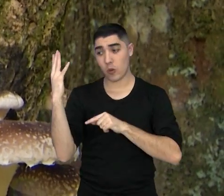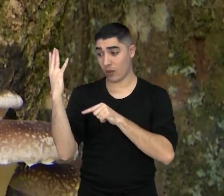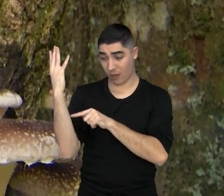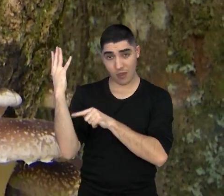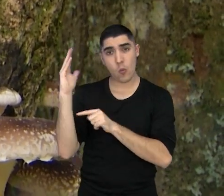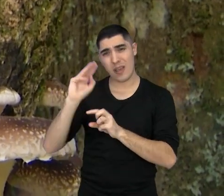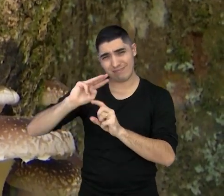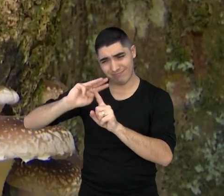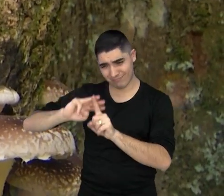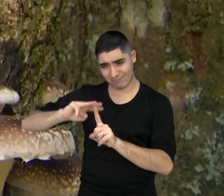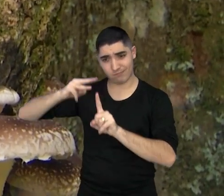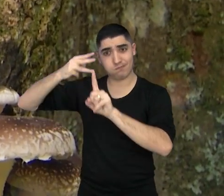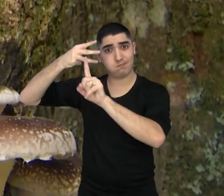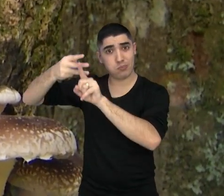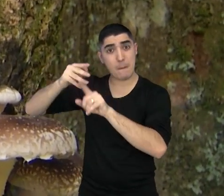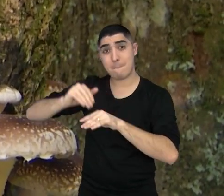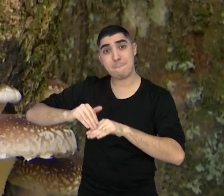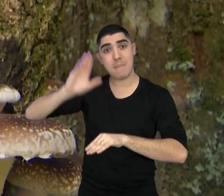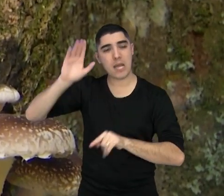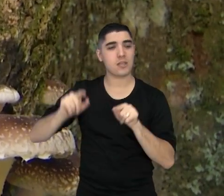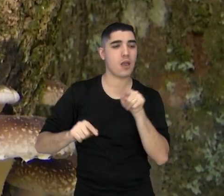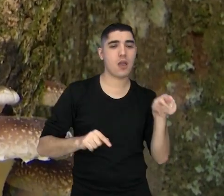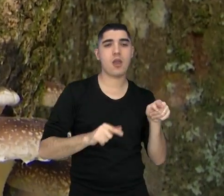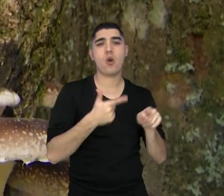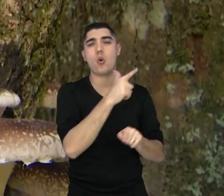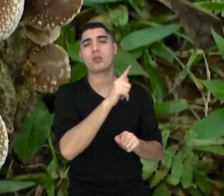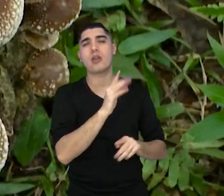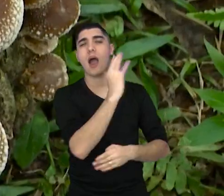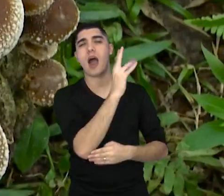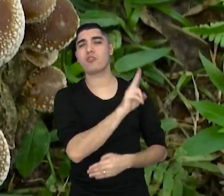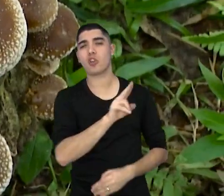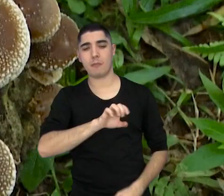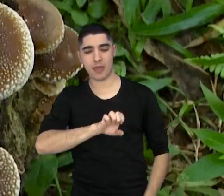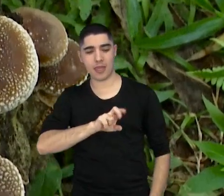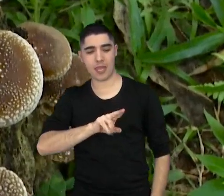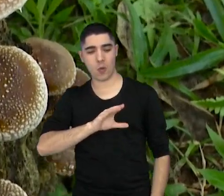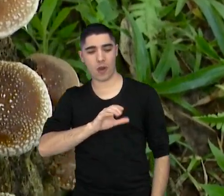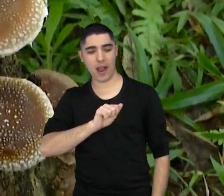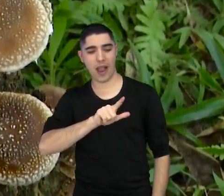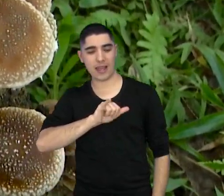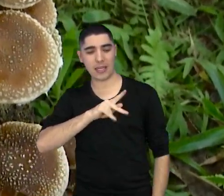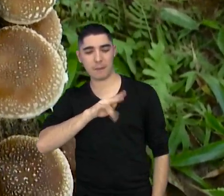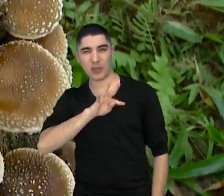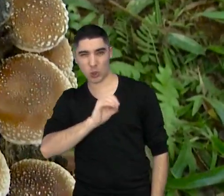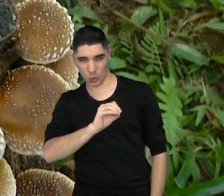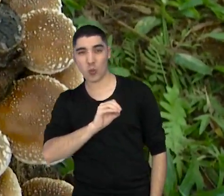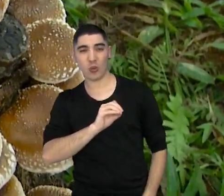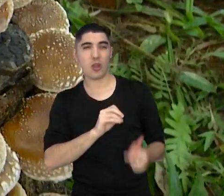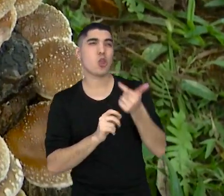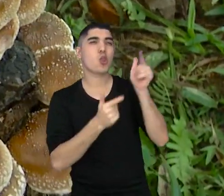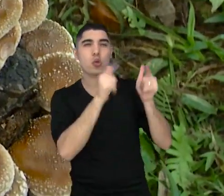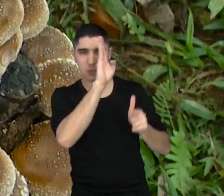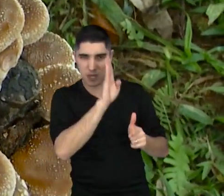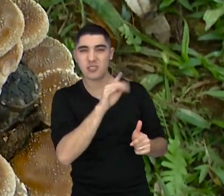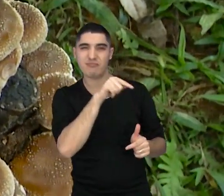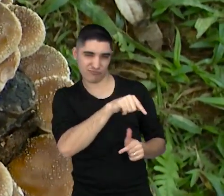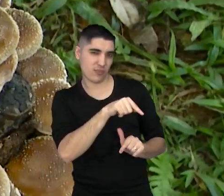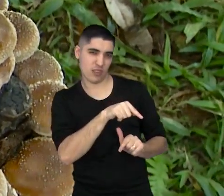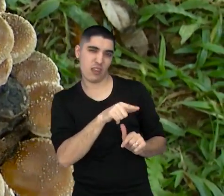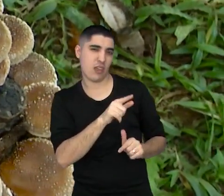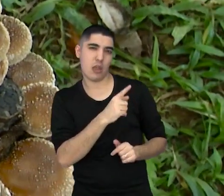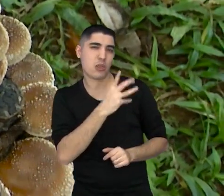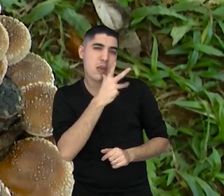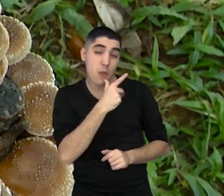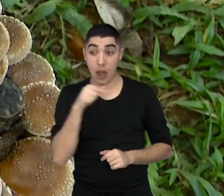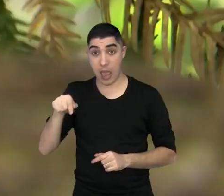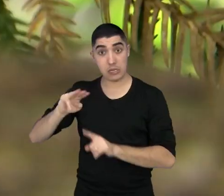3 vezes a mais cogumelos do que no eucalipto, como é feito em muitos lugares no Brasil. Inclusive, ela